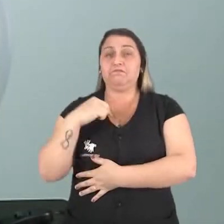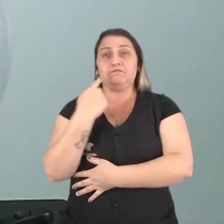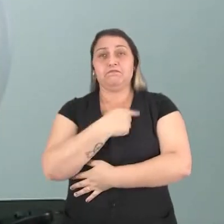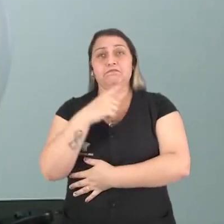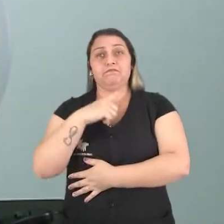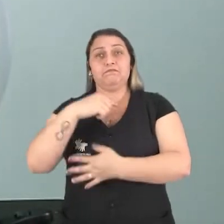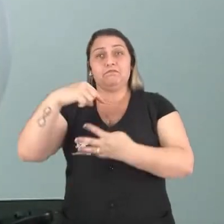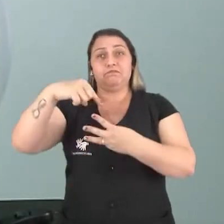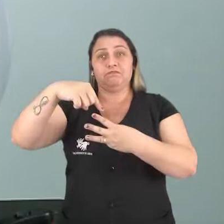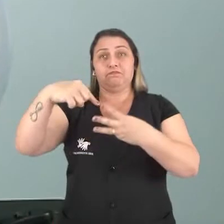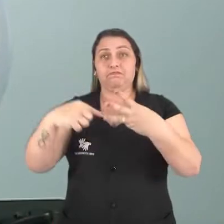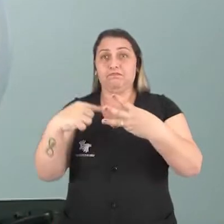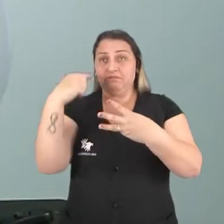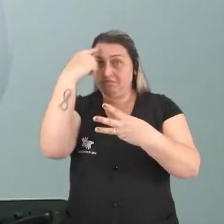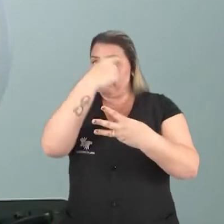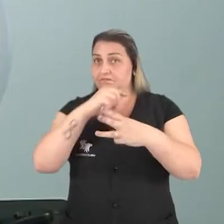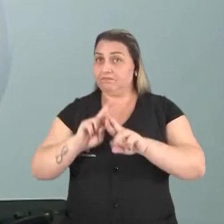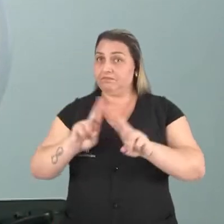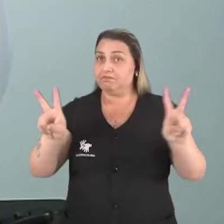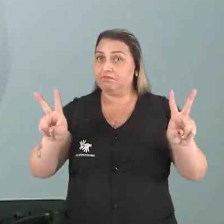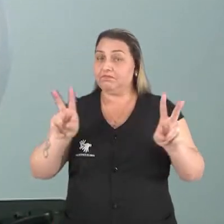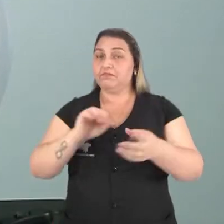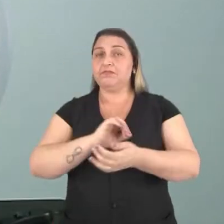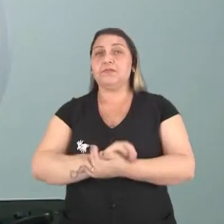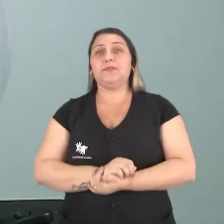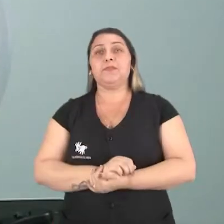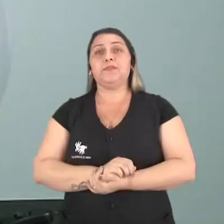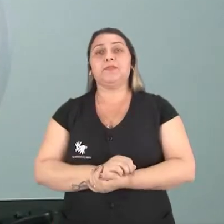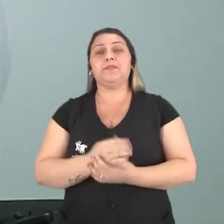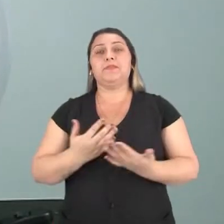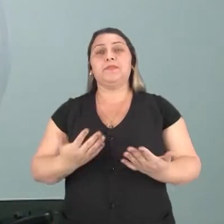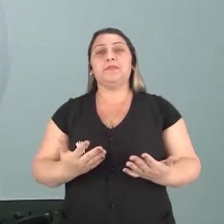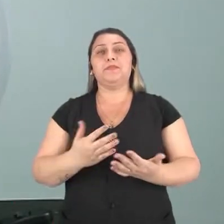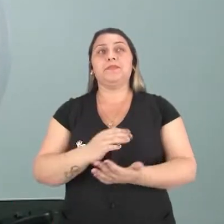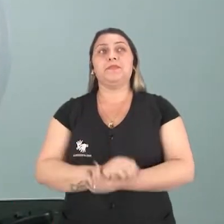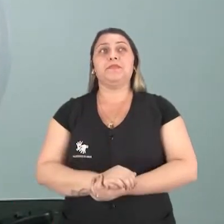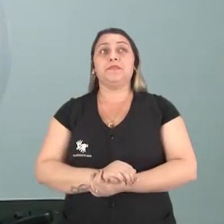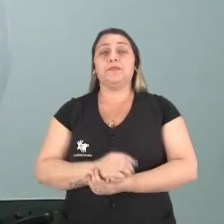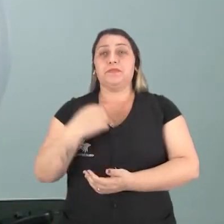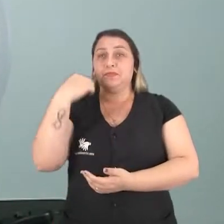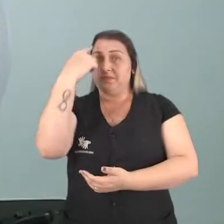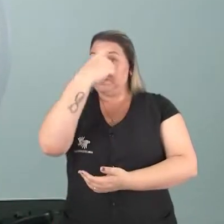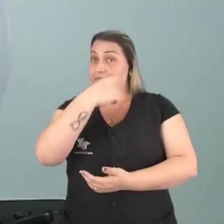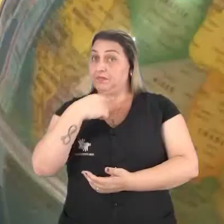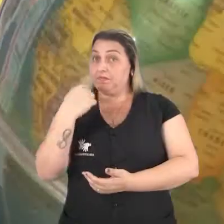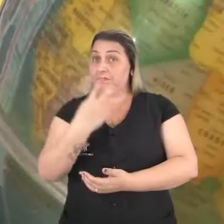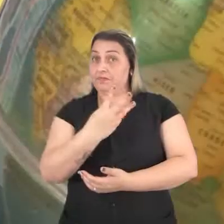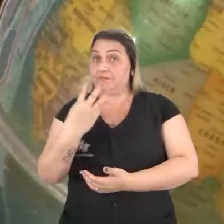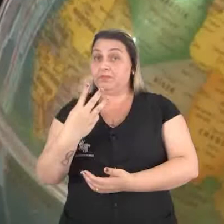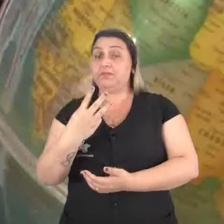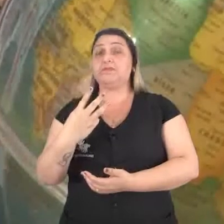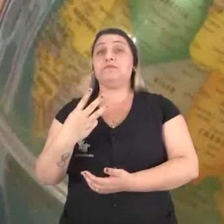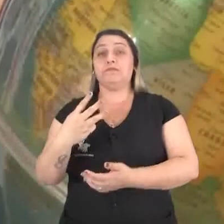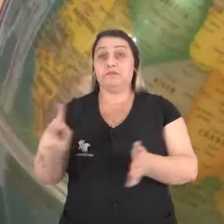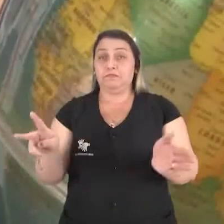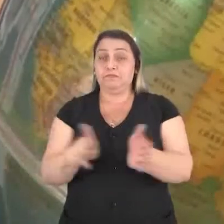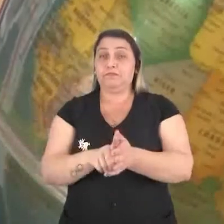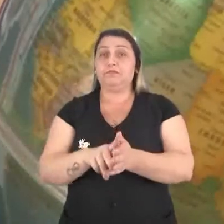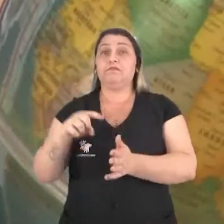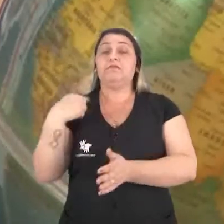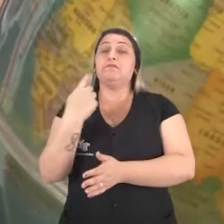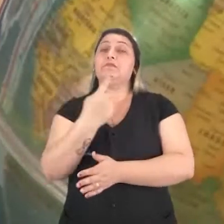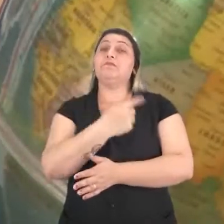temos 3 rostos diferentes. Então, esses 3 rostos, eles fazem parte